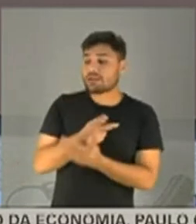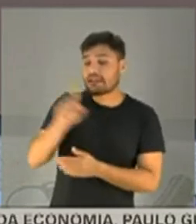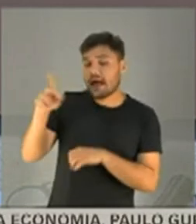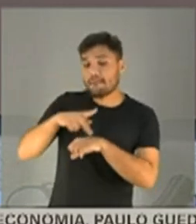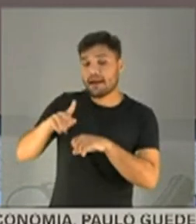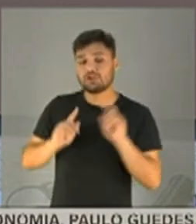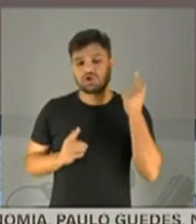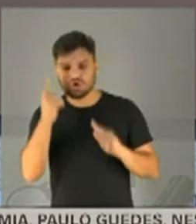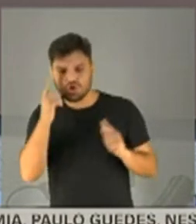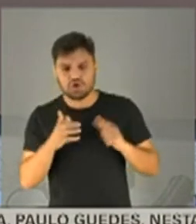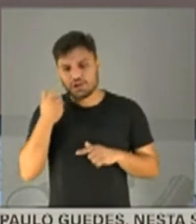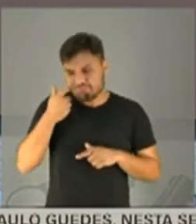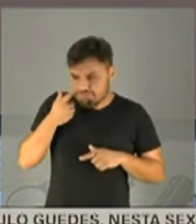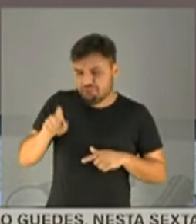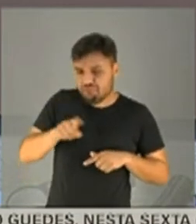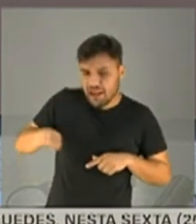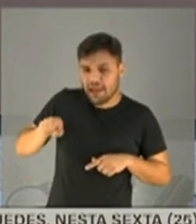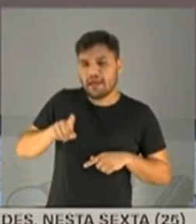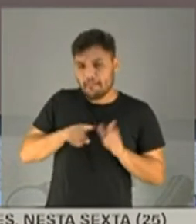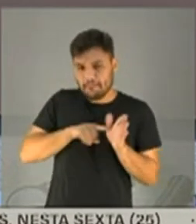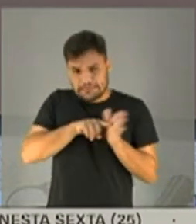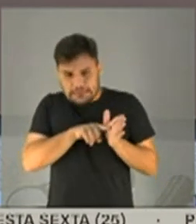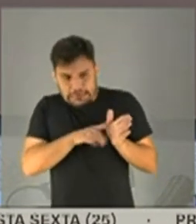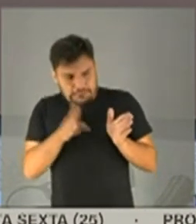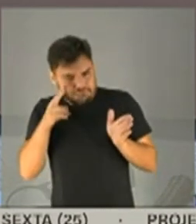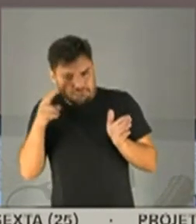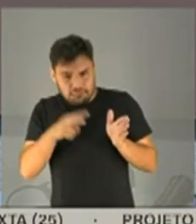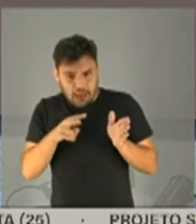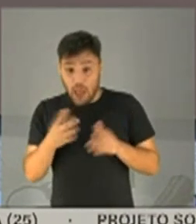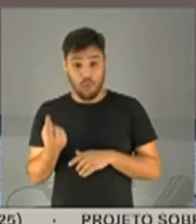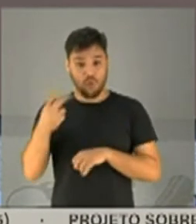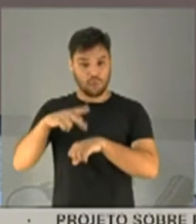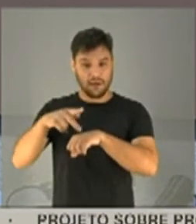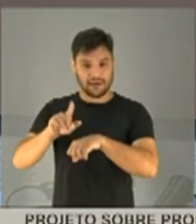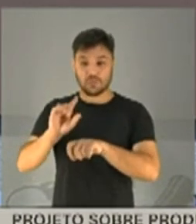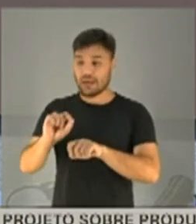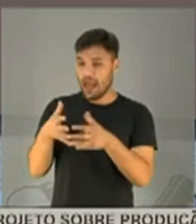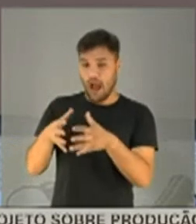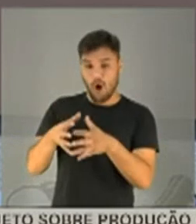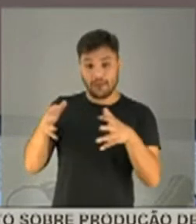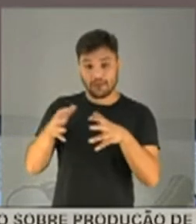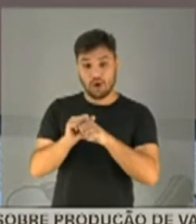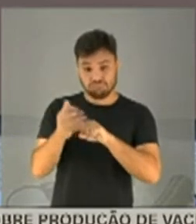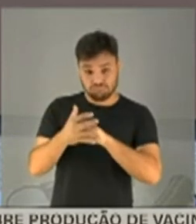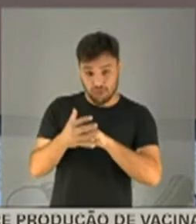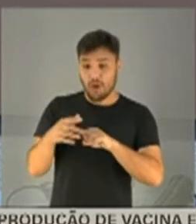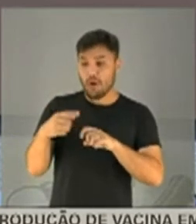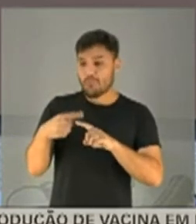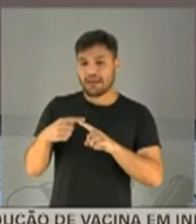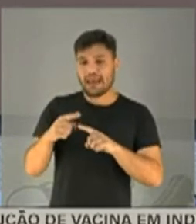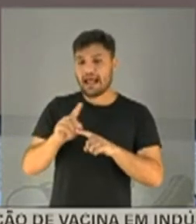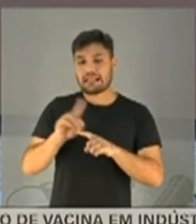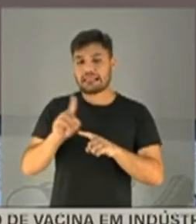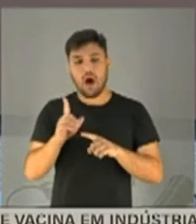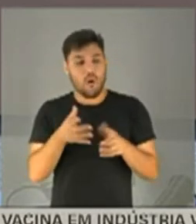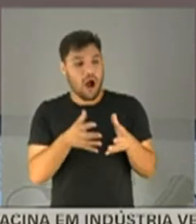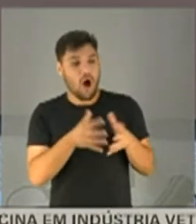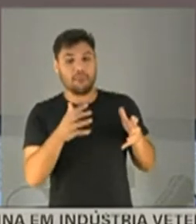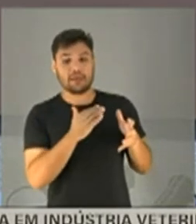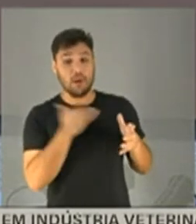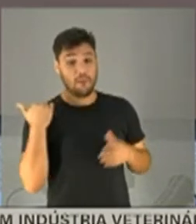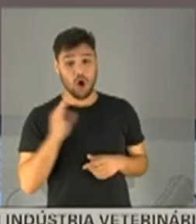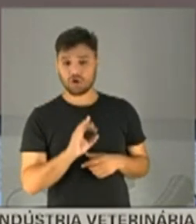gente tem olhado os dados, é um exemplo praticamente único no mundo, é um aumento de casos, felizmente, não acompanhado de um aumento na